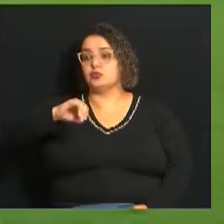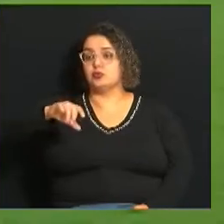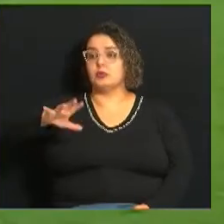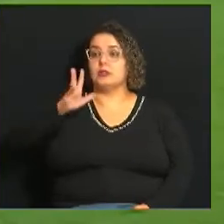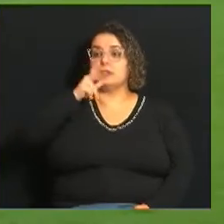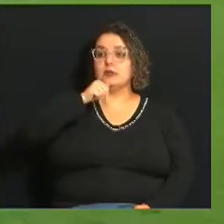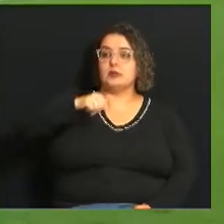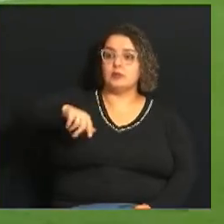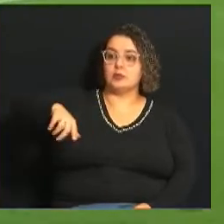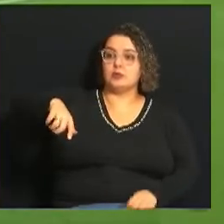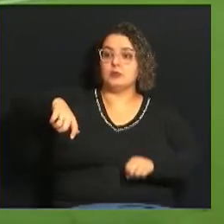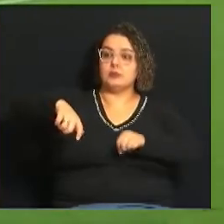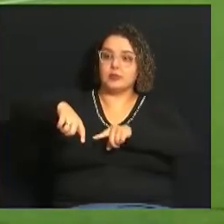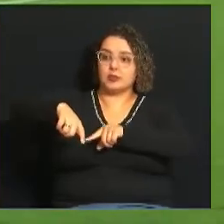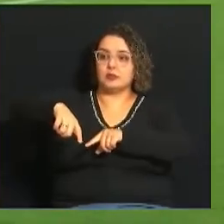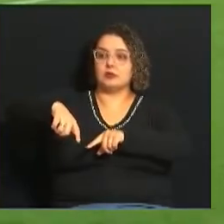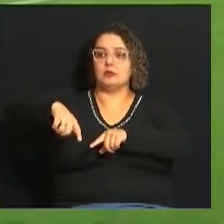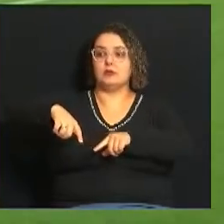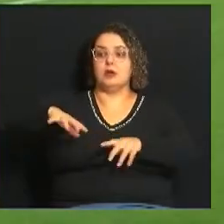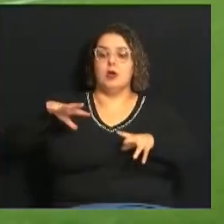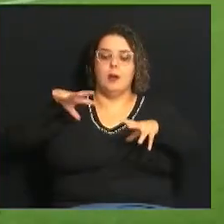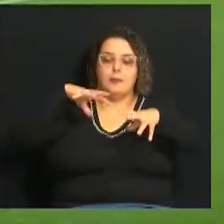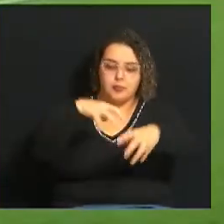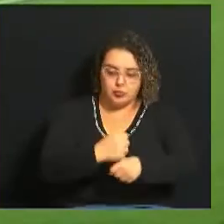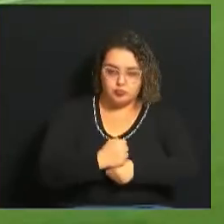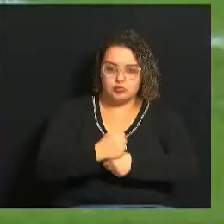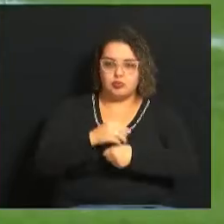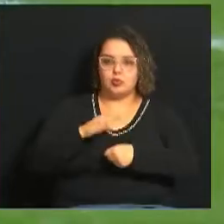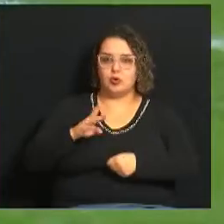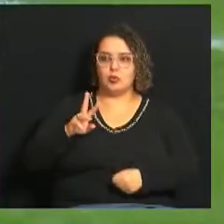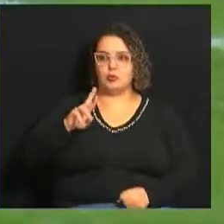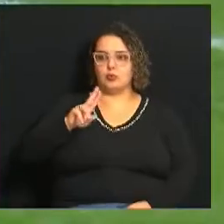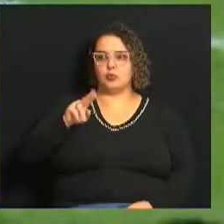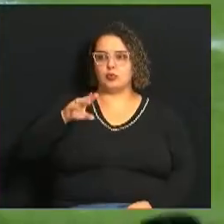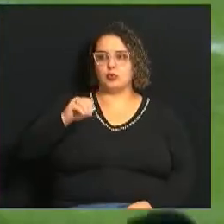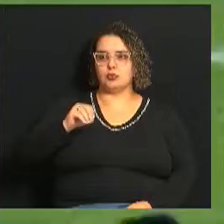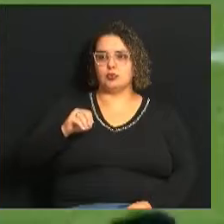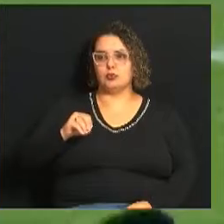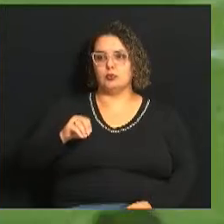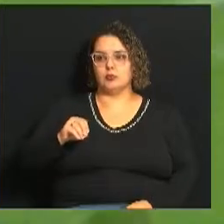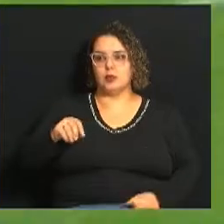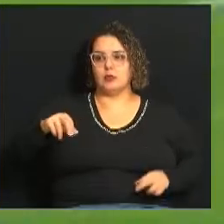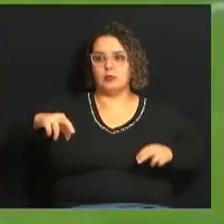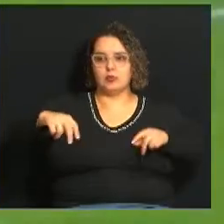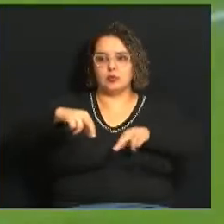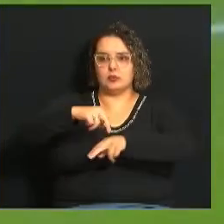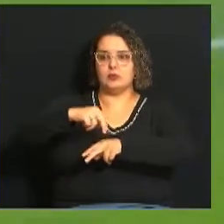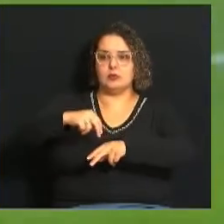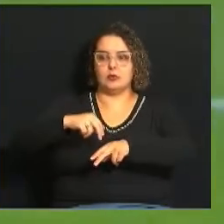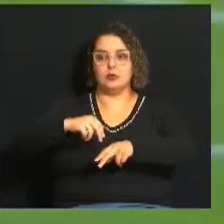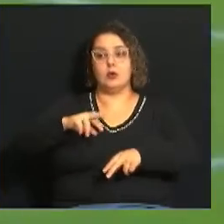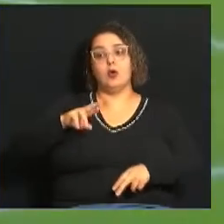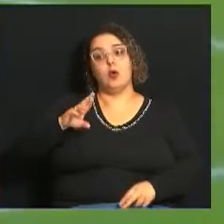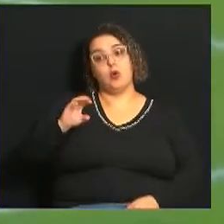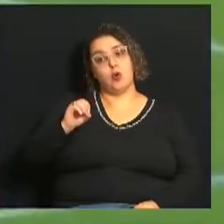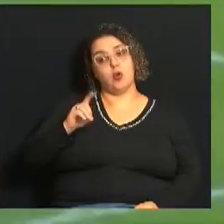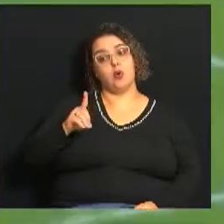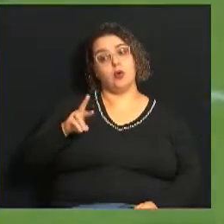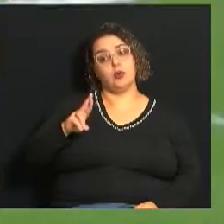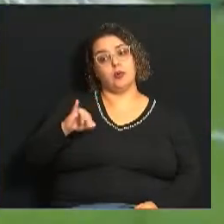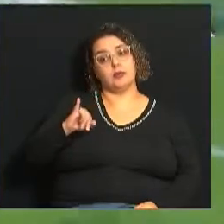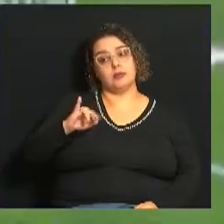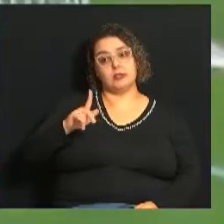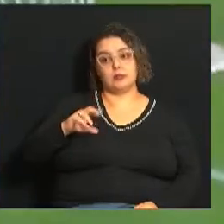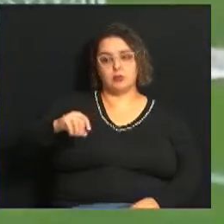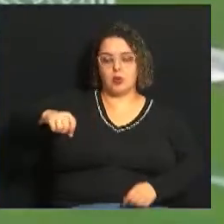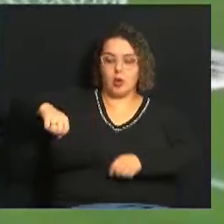para finalizar. A bola sobrou para Bruno José, que chutou cruzado. Só que o volante Rodrigo afastou em